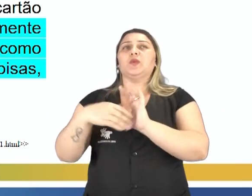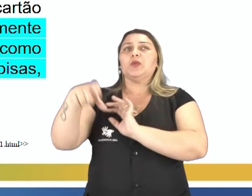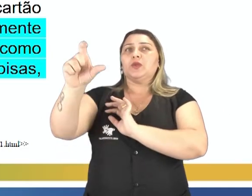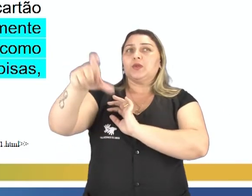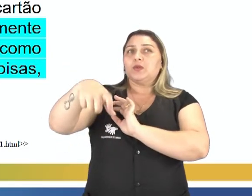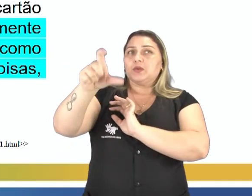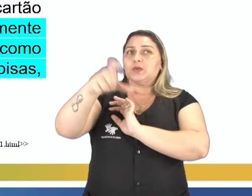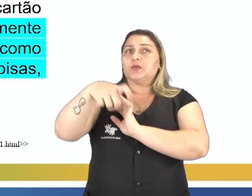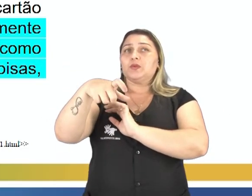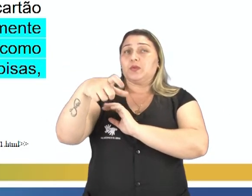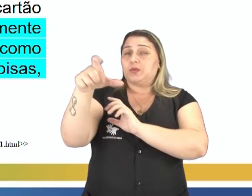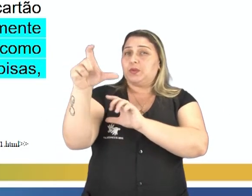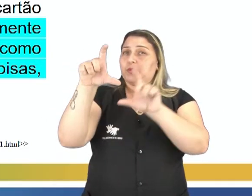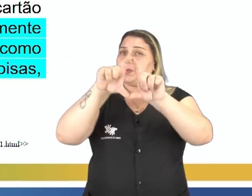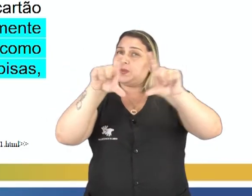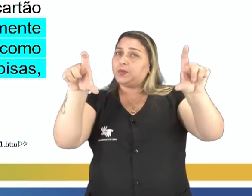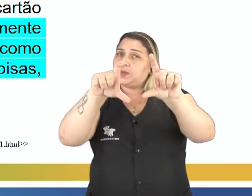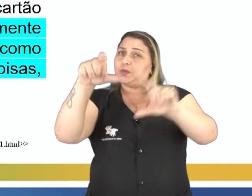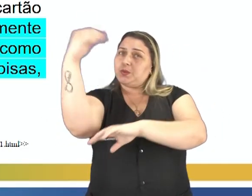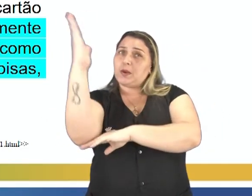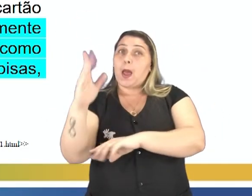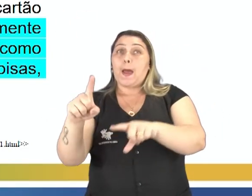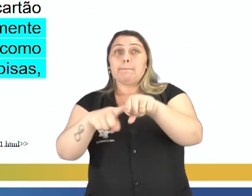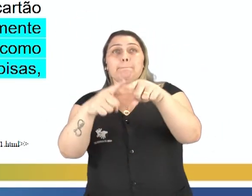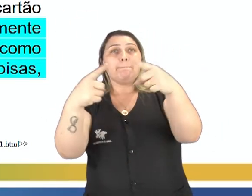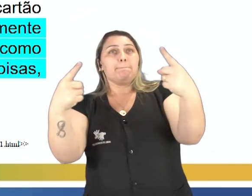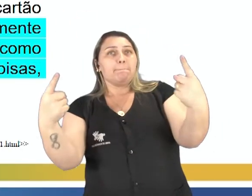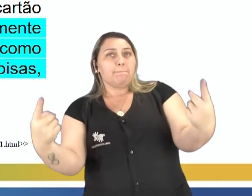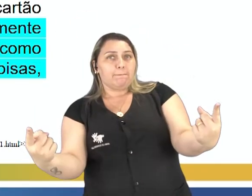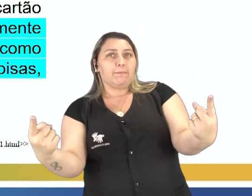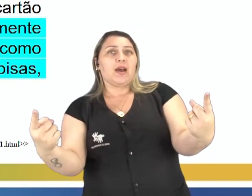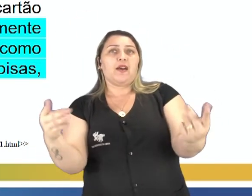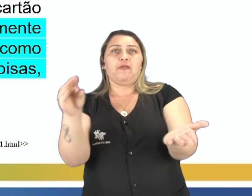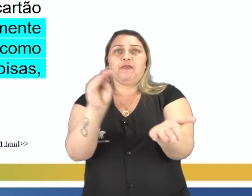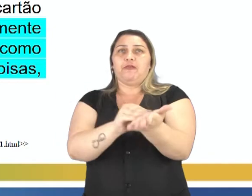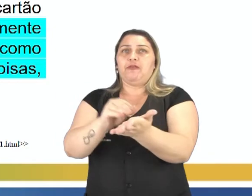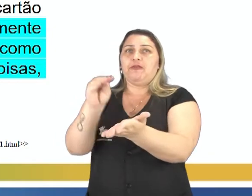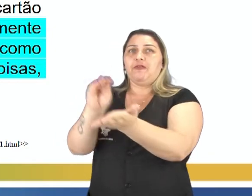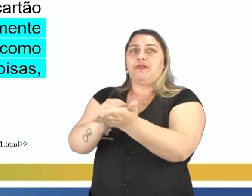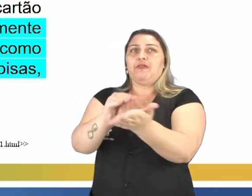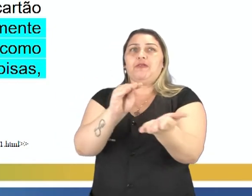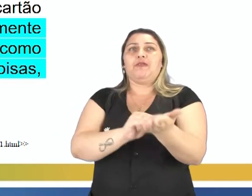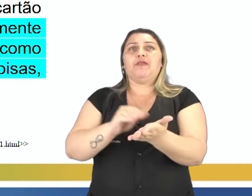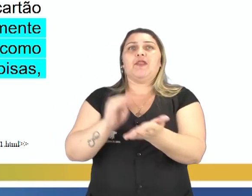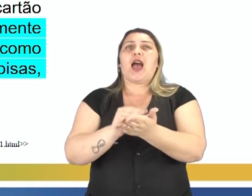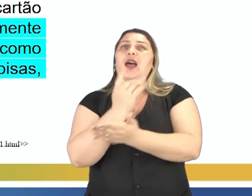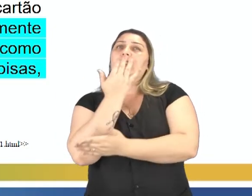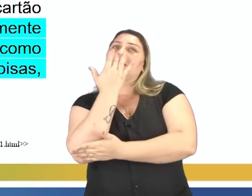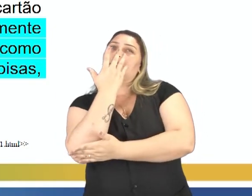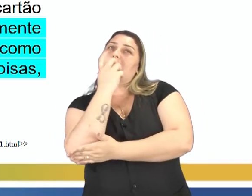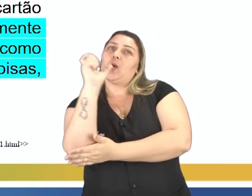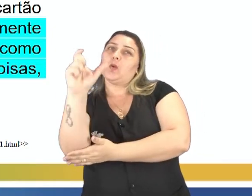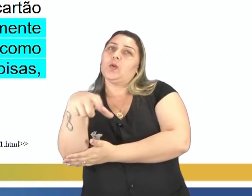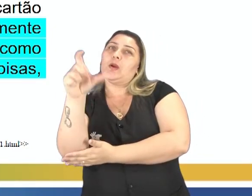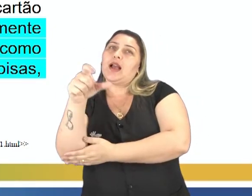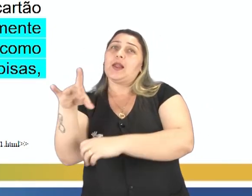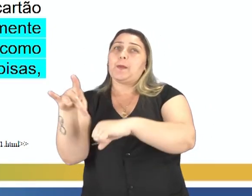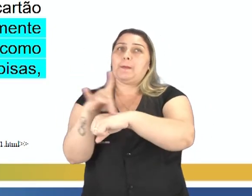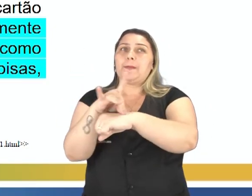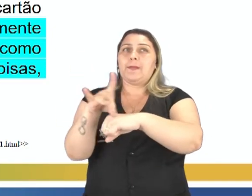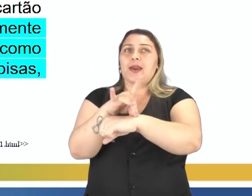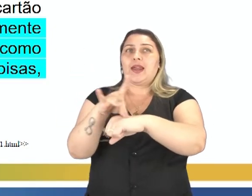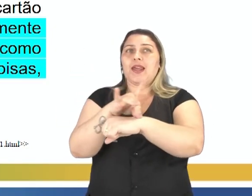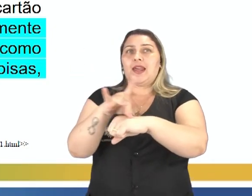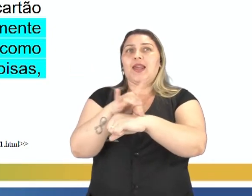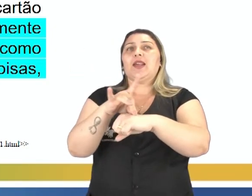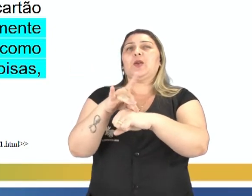no Brasil. Porém, falta cor nesse cartão, o preto. Exatamente o preto que como